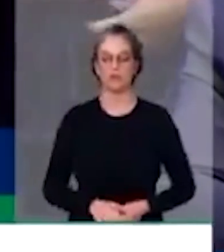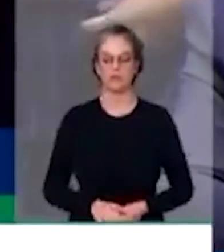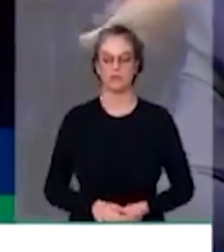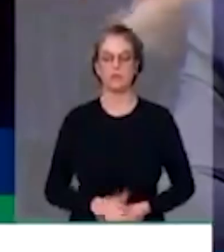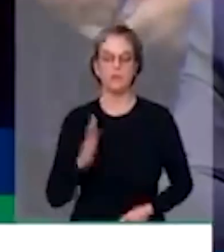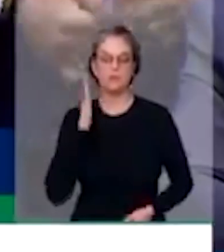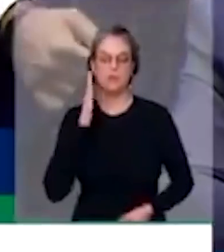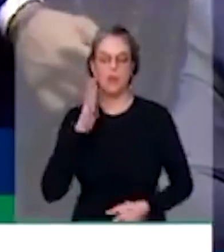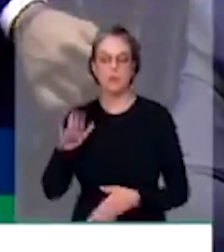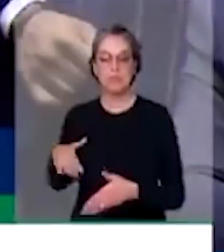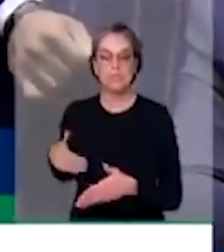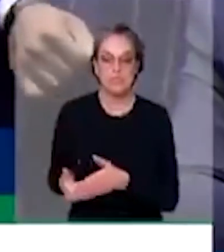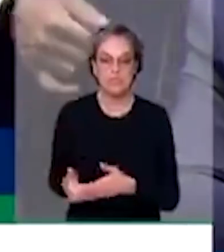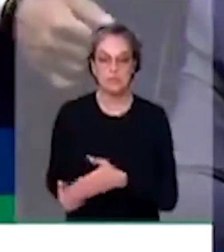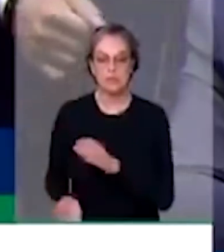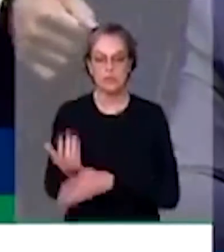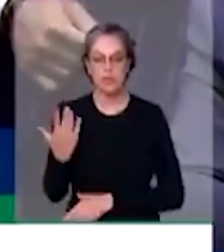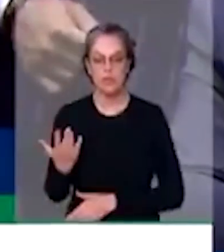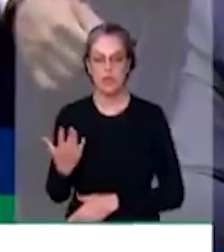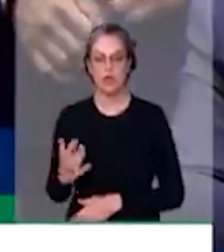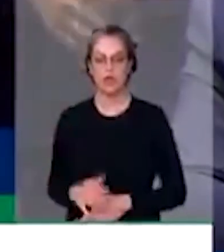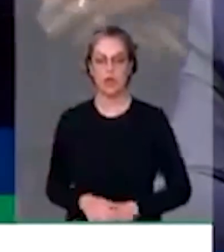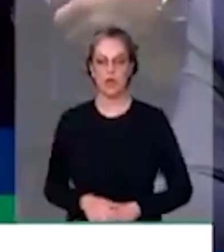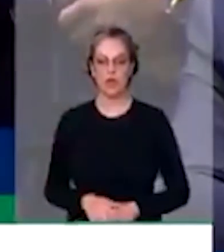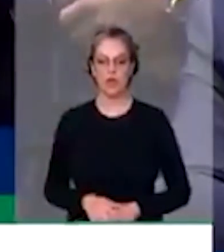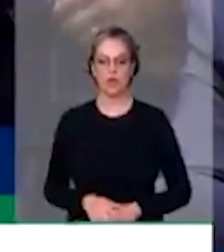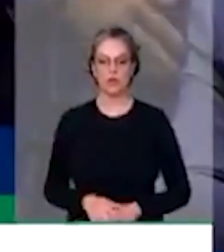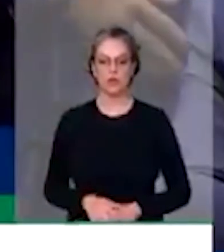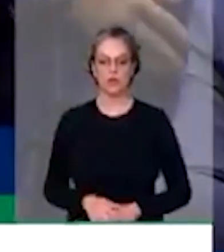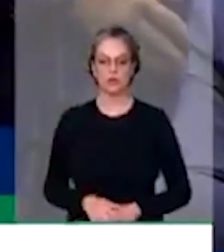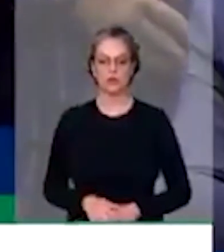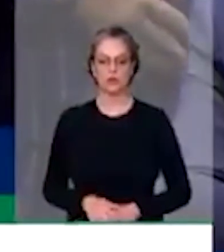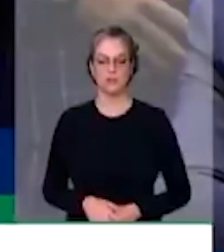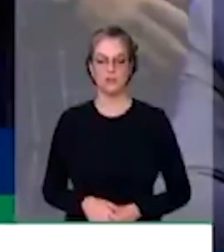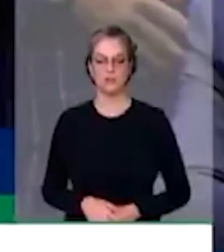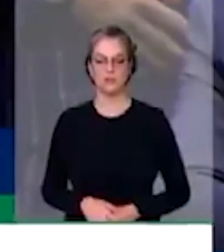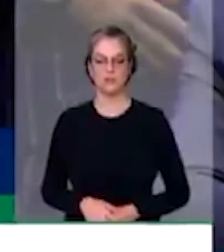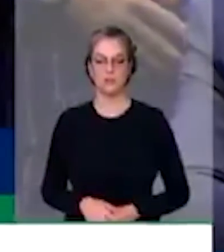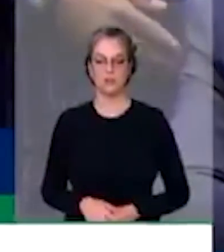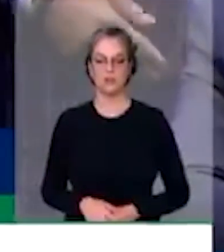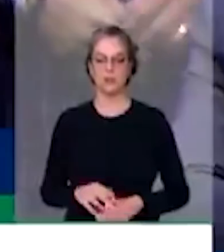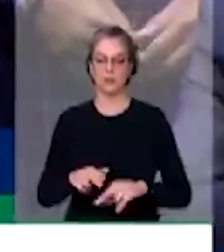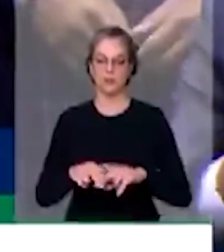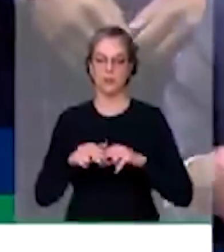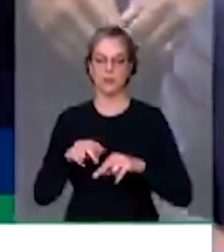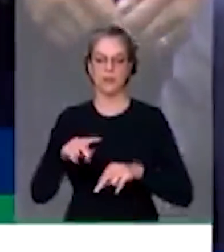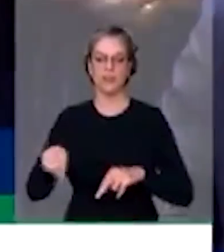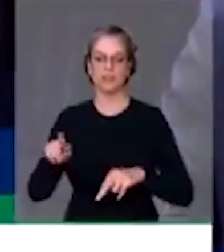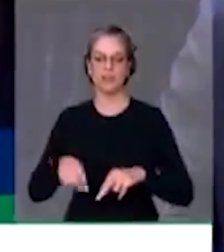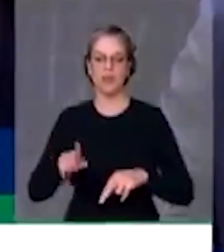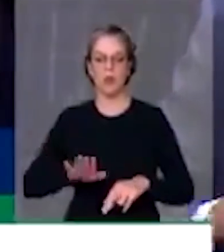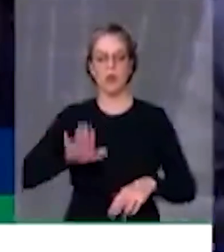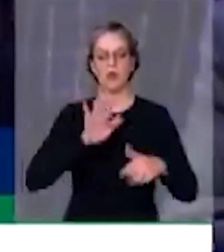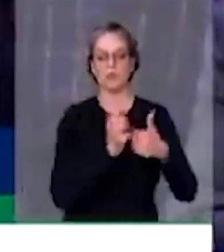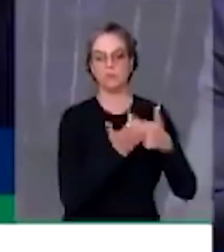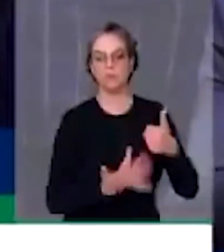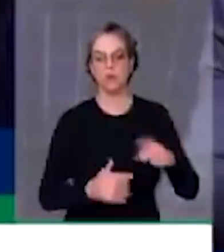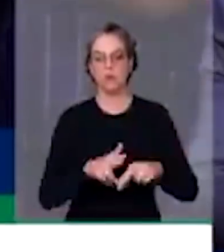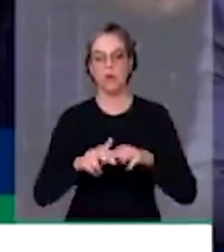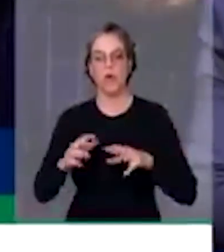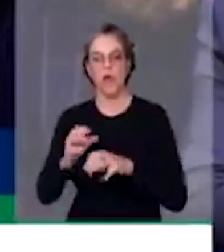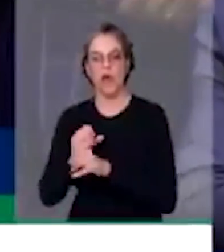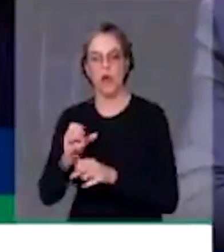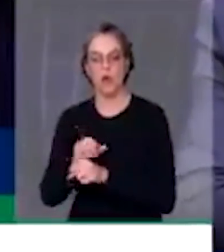intempestividade chorando nulidade insanável para as eleições aos Cargos da mesa diretora sujeito ao cálculo da proporcionalidade